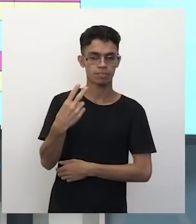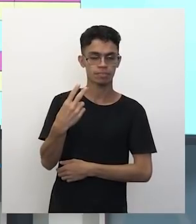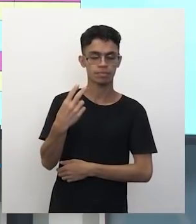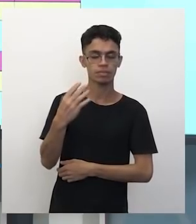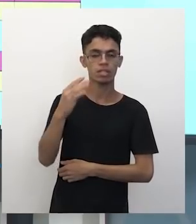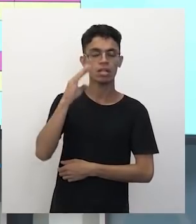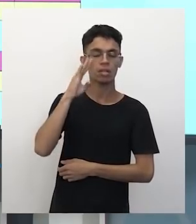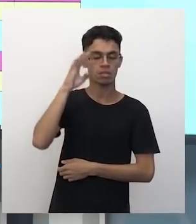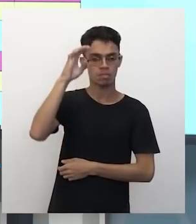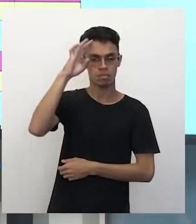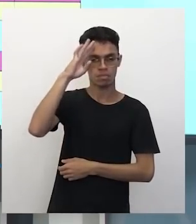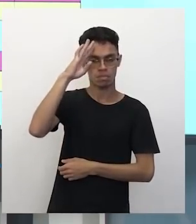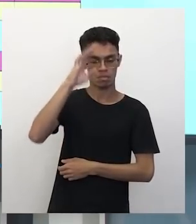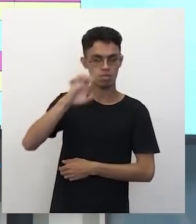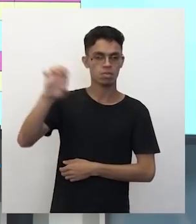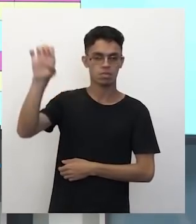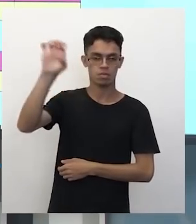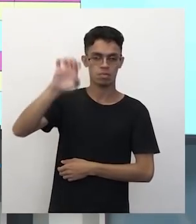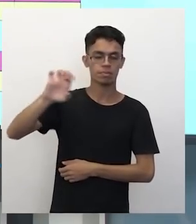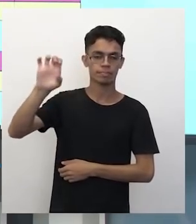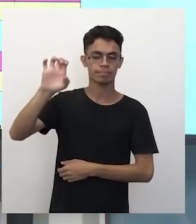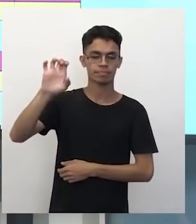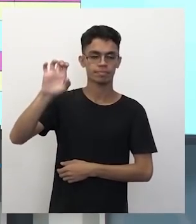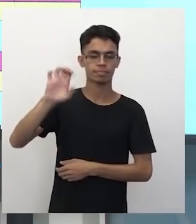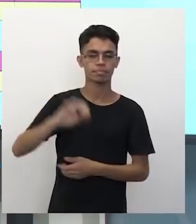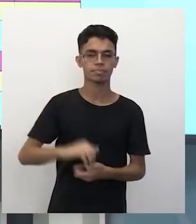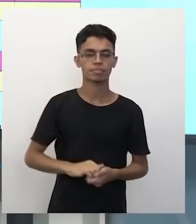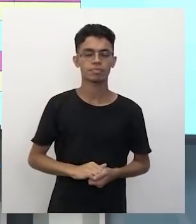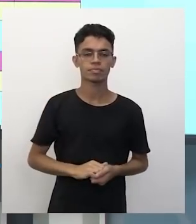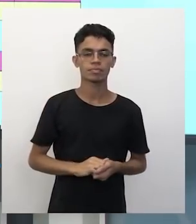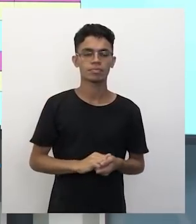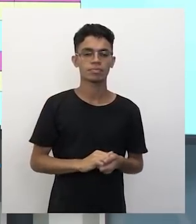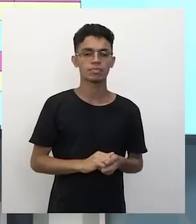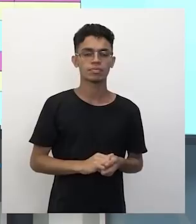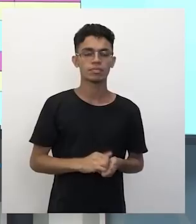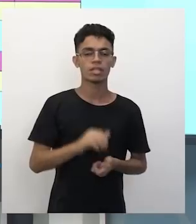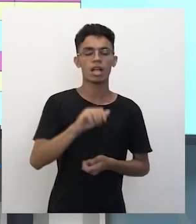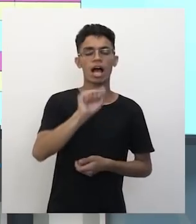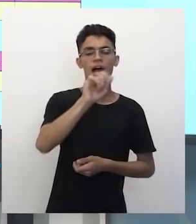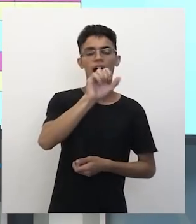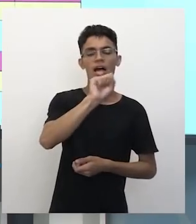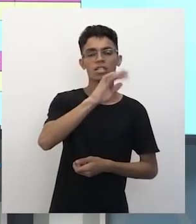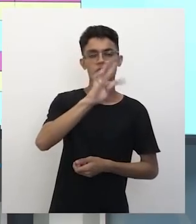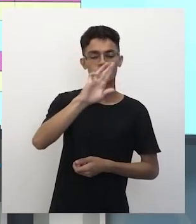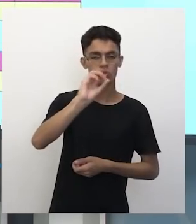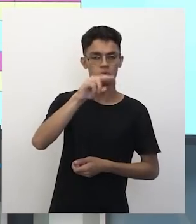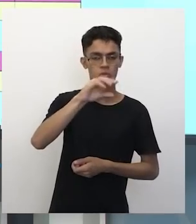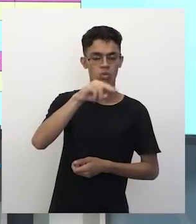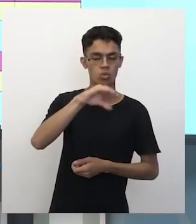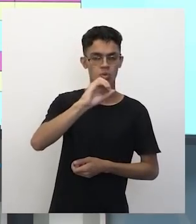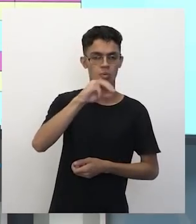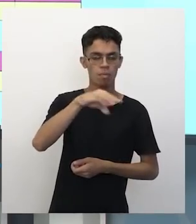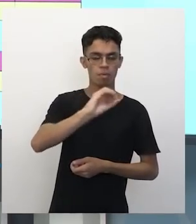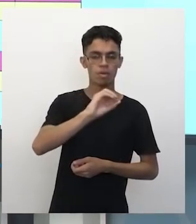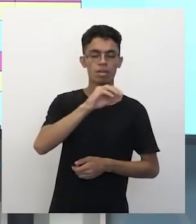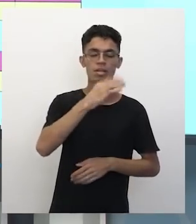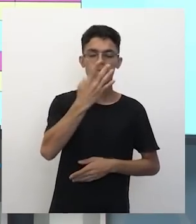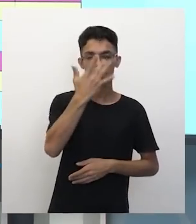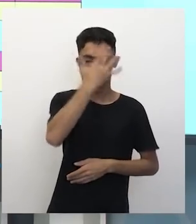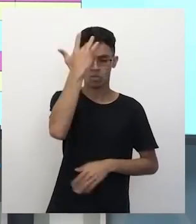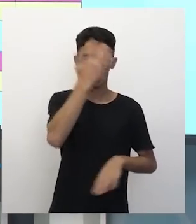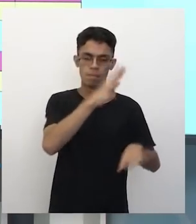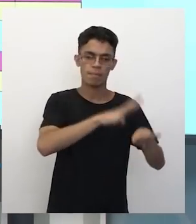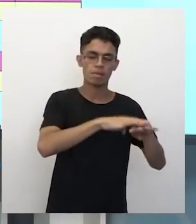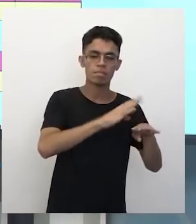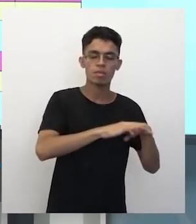Europa, ele convocou uma série de astrônomos e matemáticos para organizar o calendário cristão.